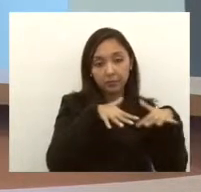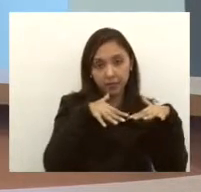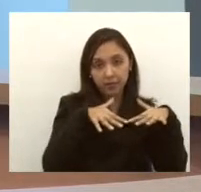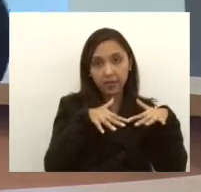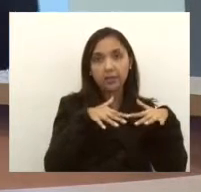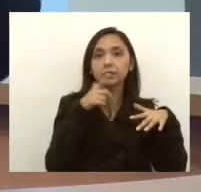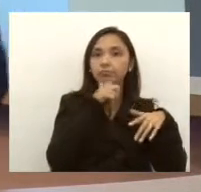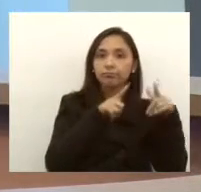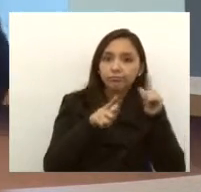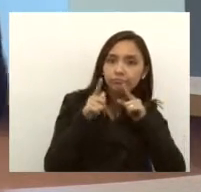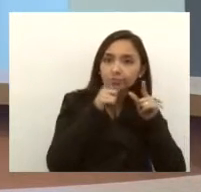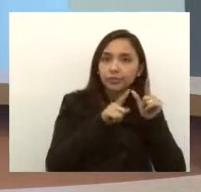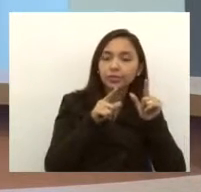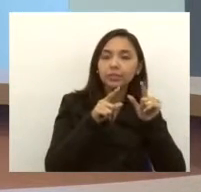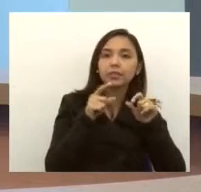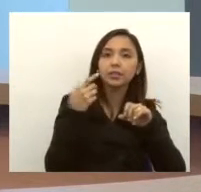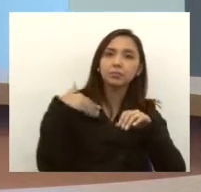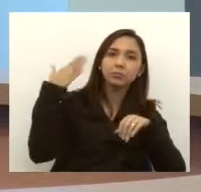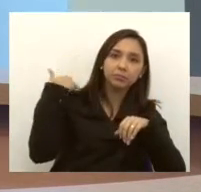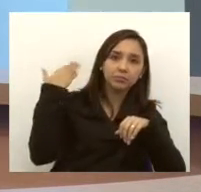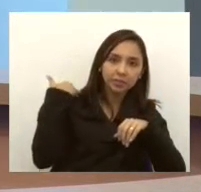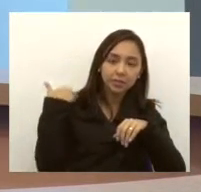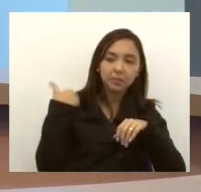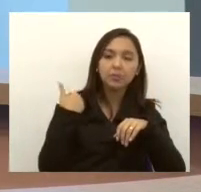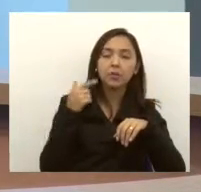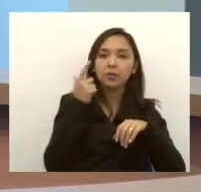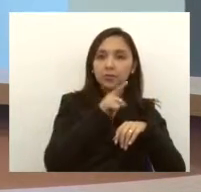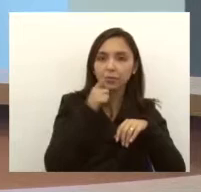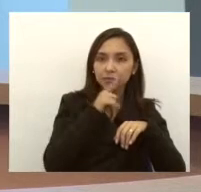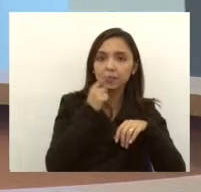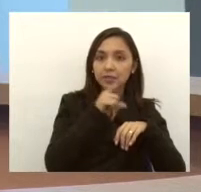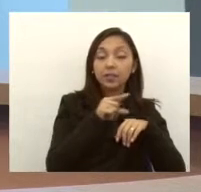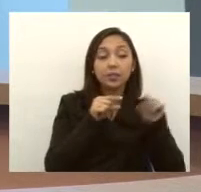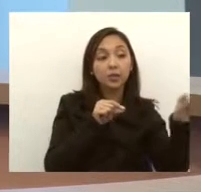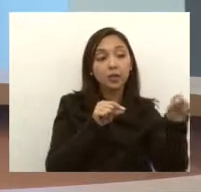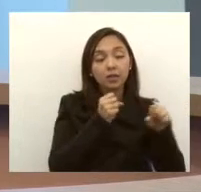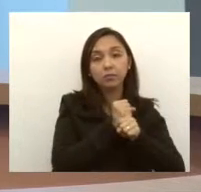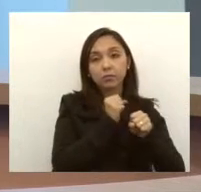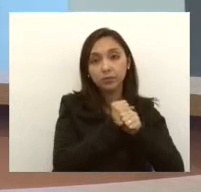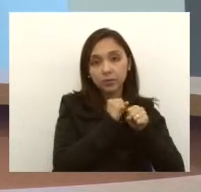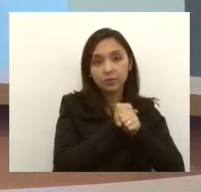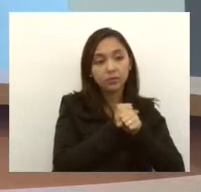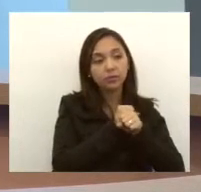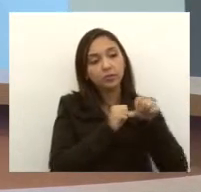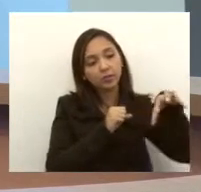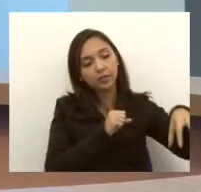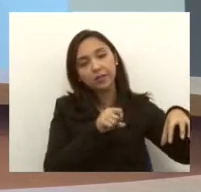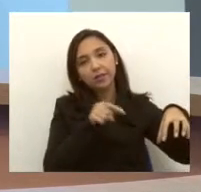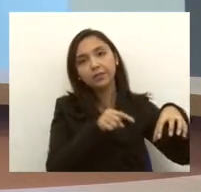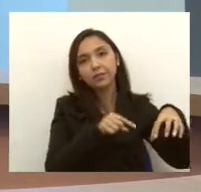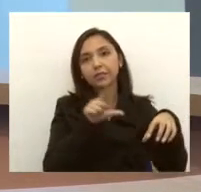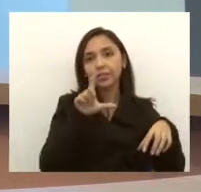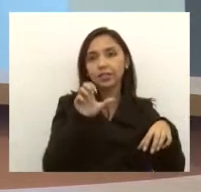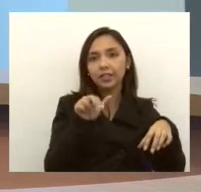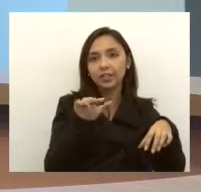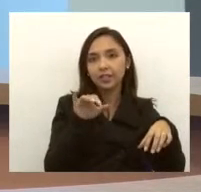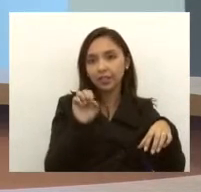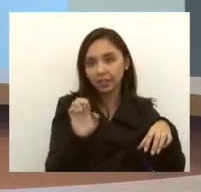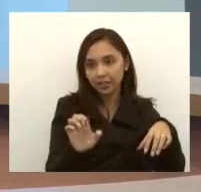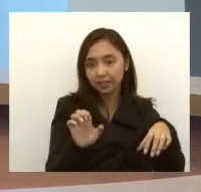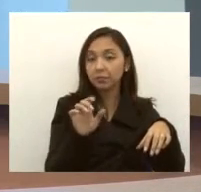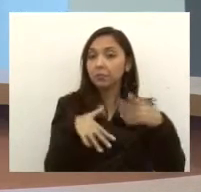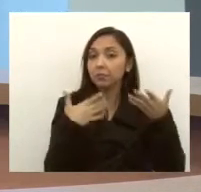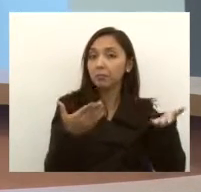eles conseguiram há muito tempo atrás, já conseguiram com que fosse construída essa unidade de saúde ali no Lenise. Mas como ainda